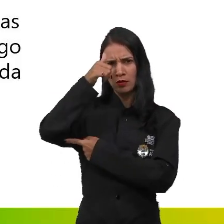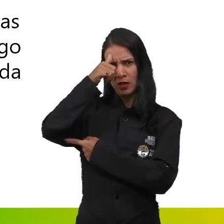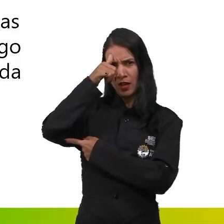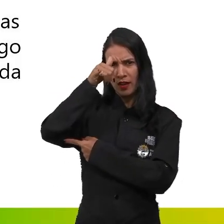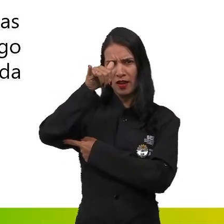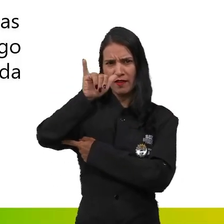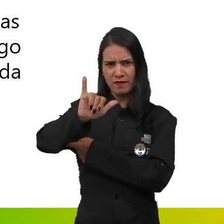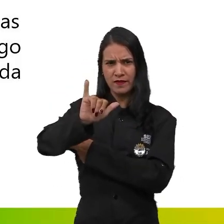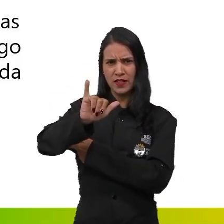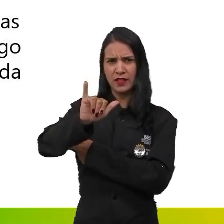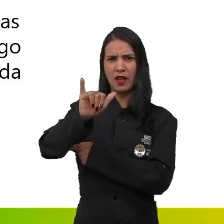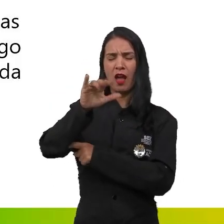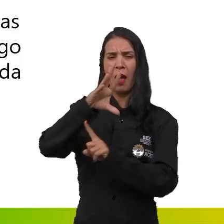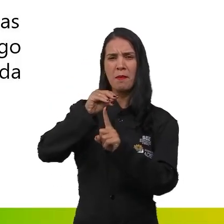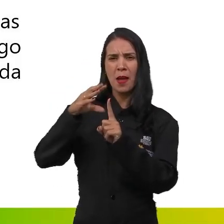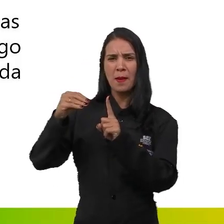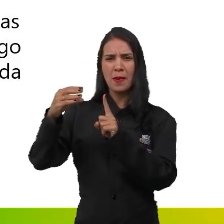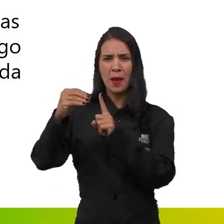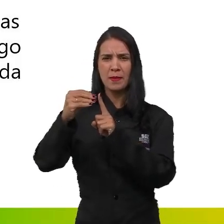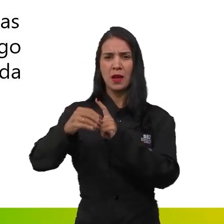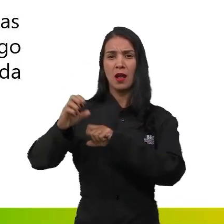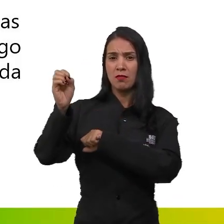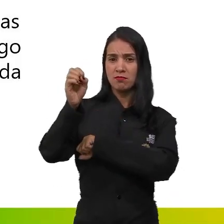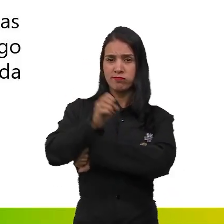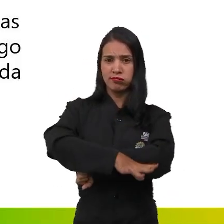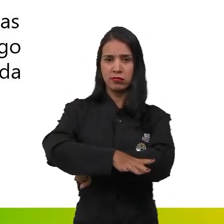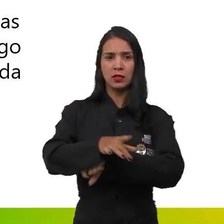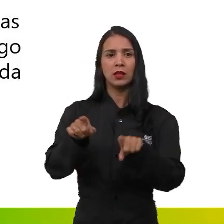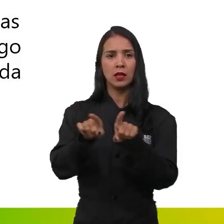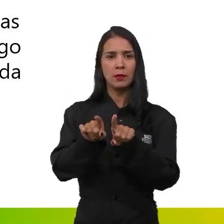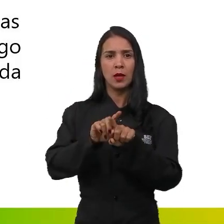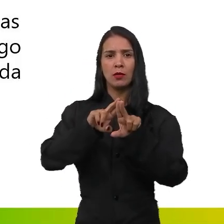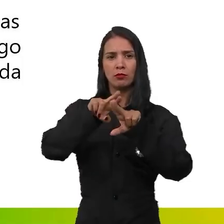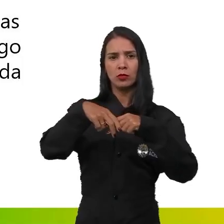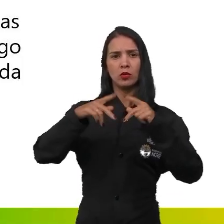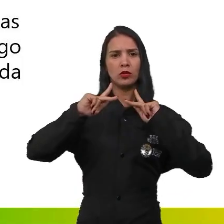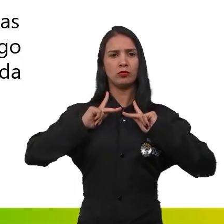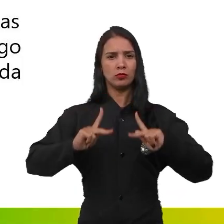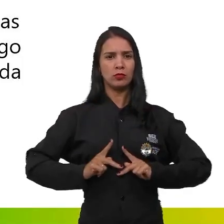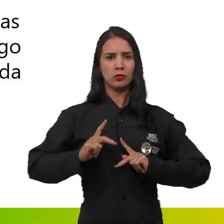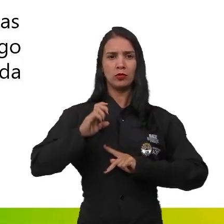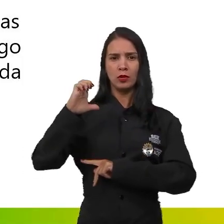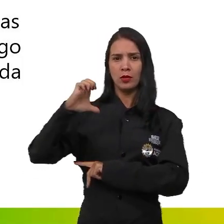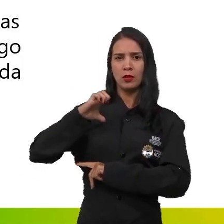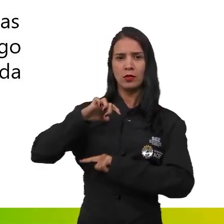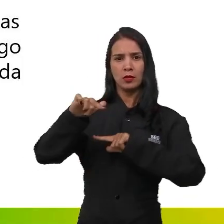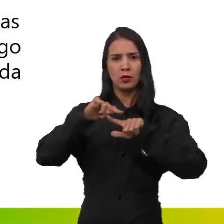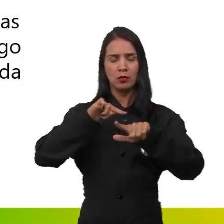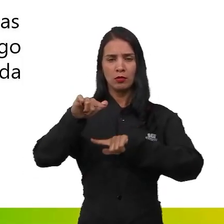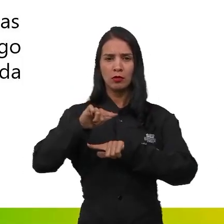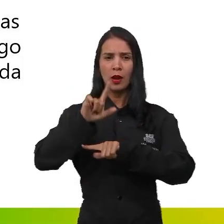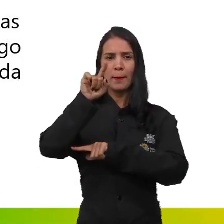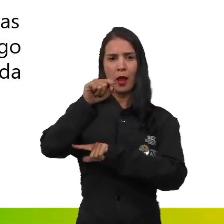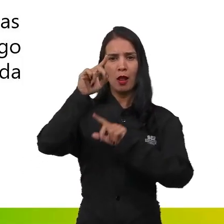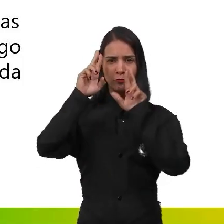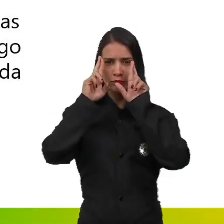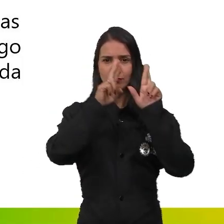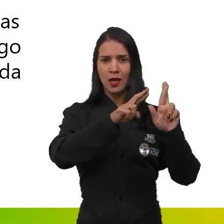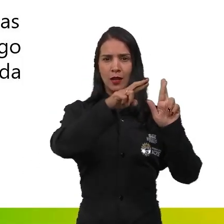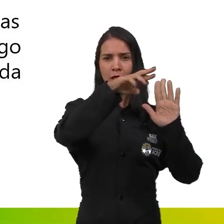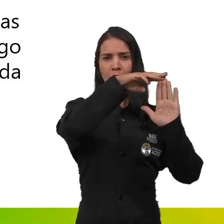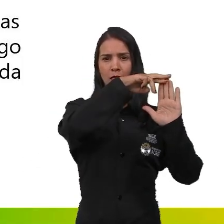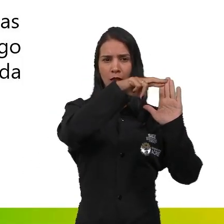no trabalho significa seguir as normas da sua profissão e as regras da instituição onde atua. Por isso, é algo